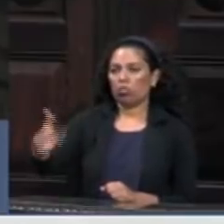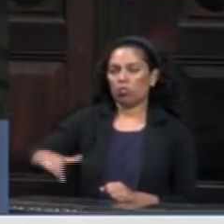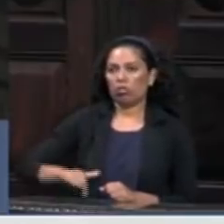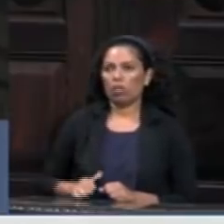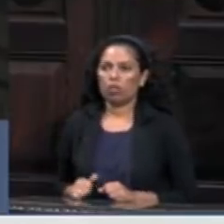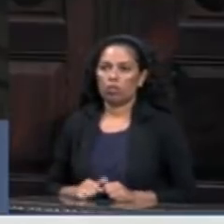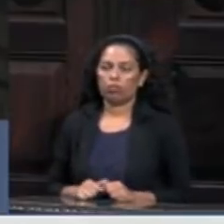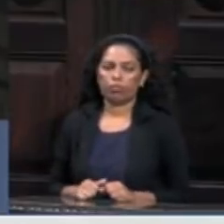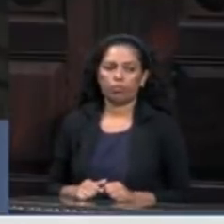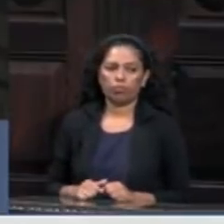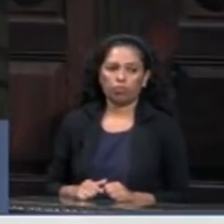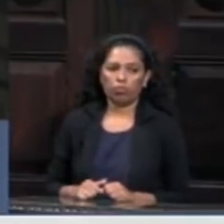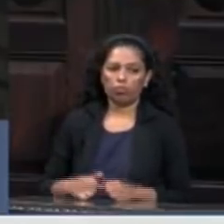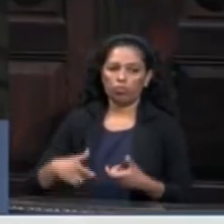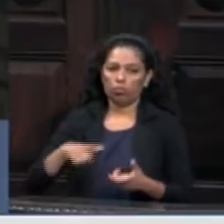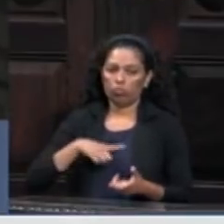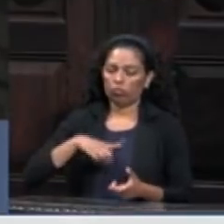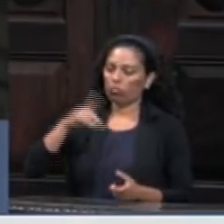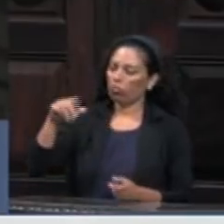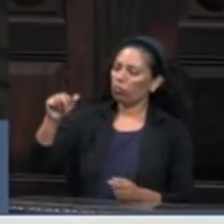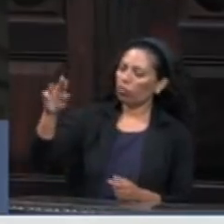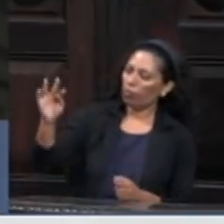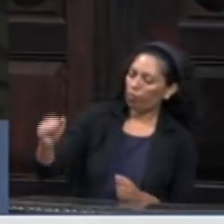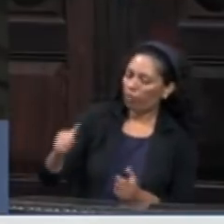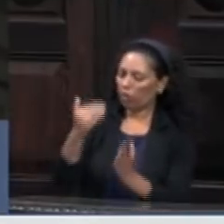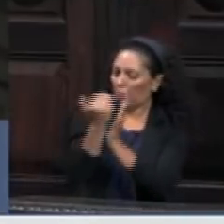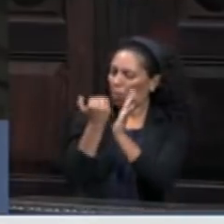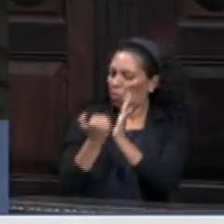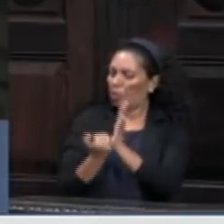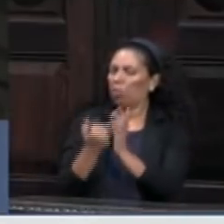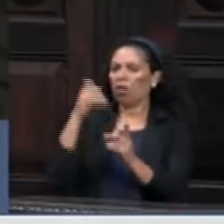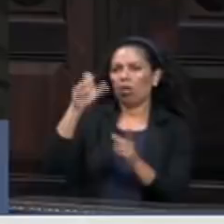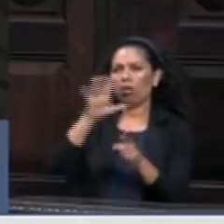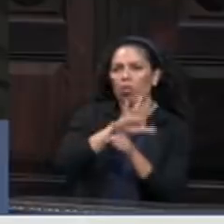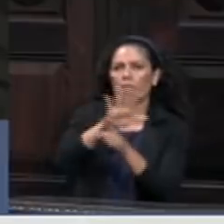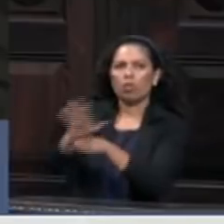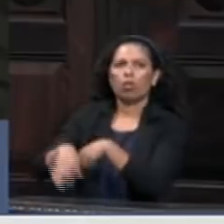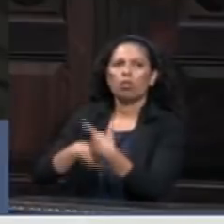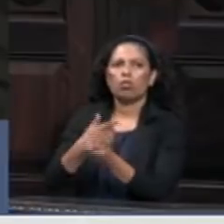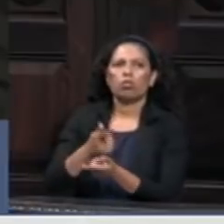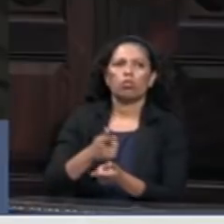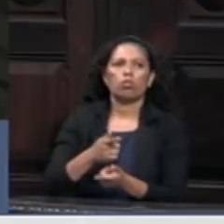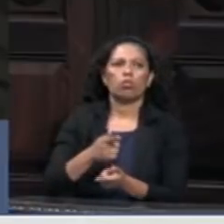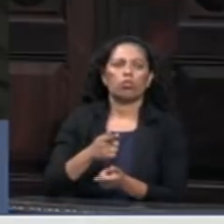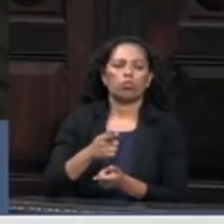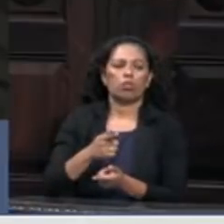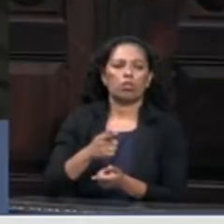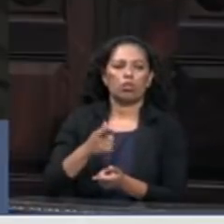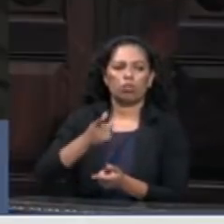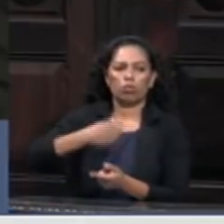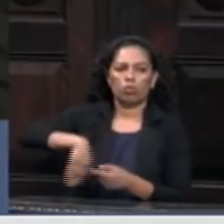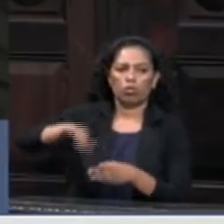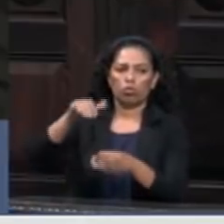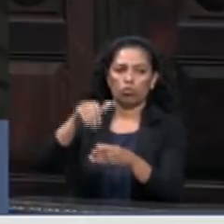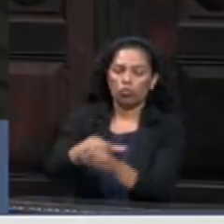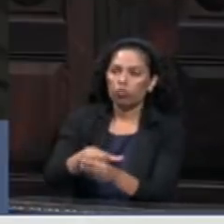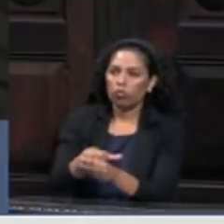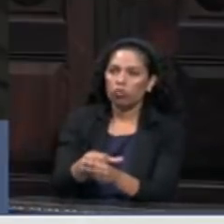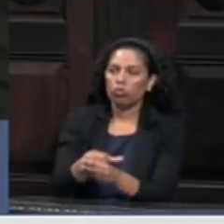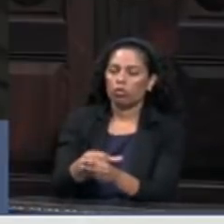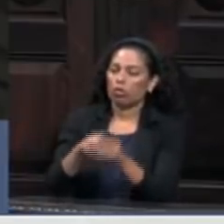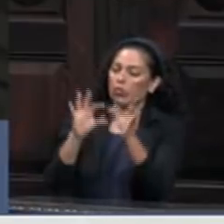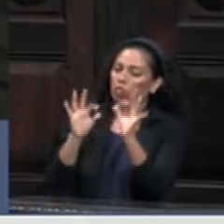pauta-bomba, são pautas para aperfeiçoar o processo do orçamento. Não pode votar o percentual de